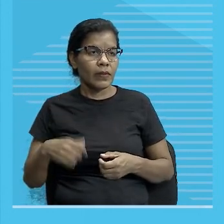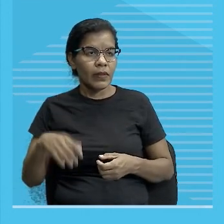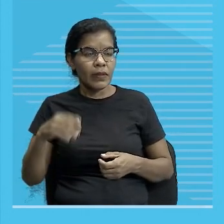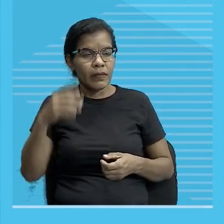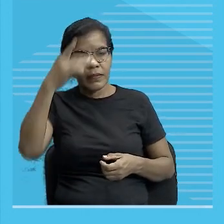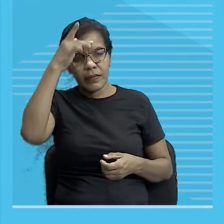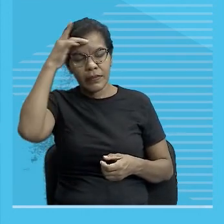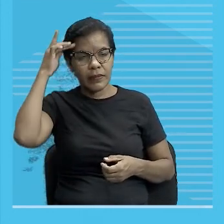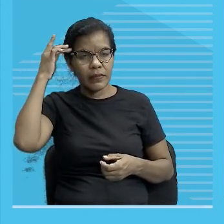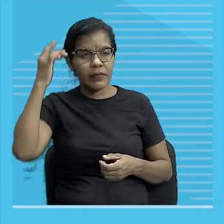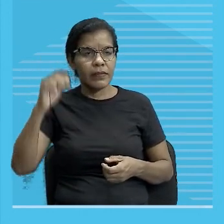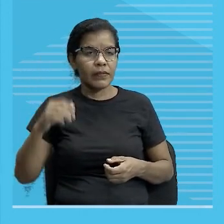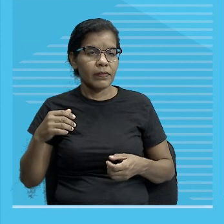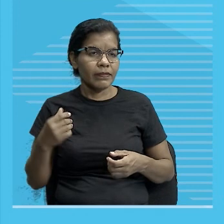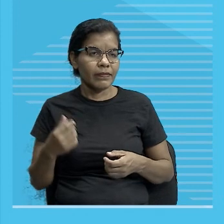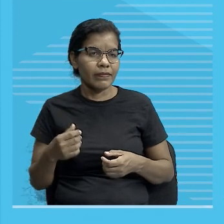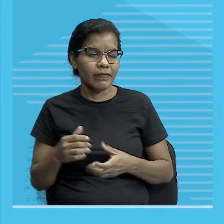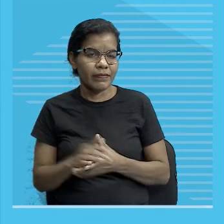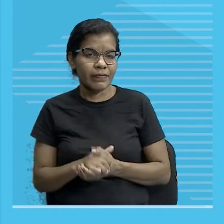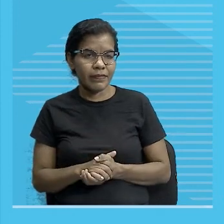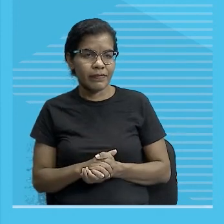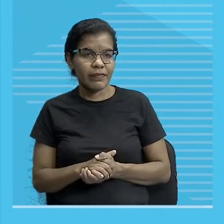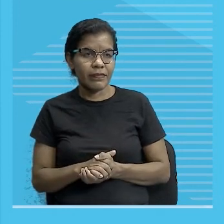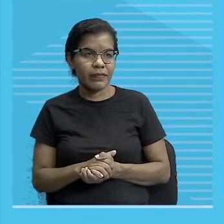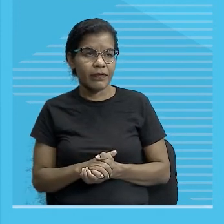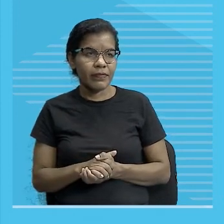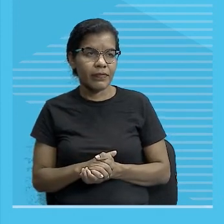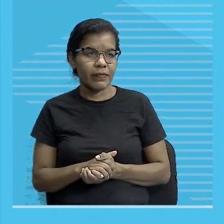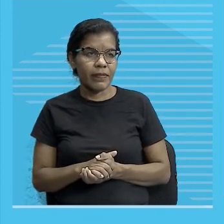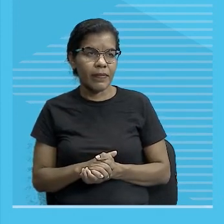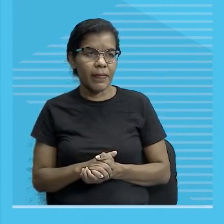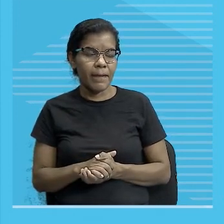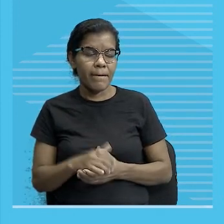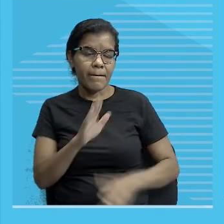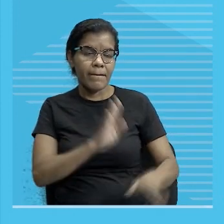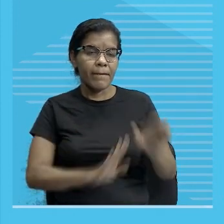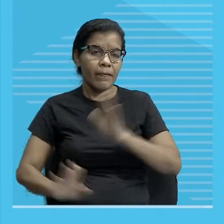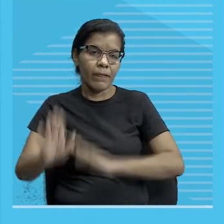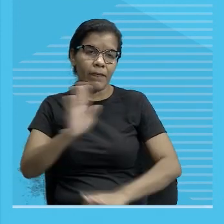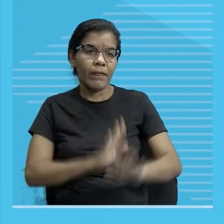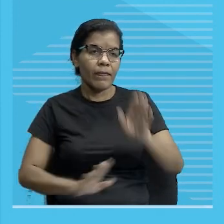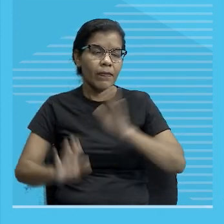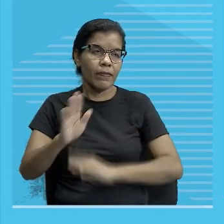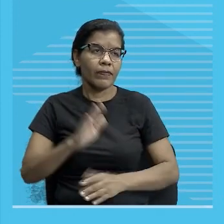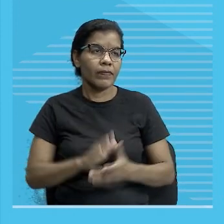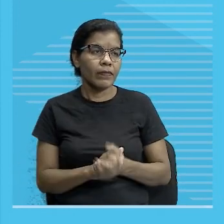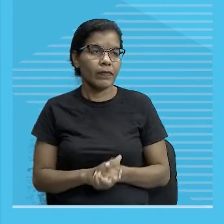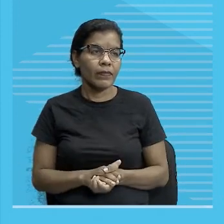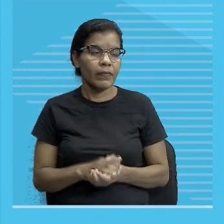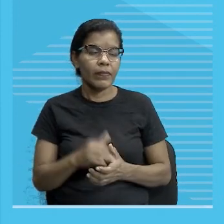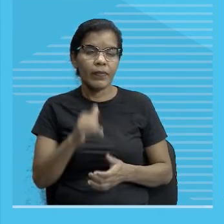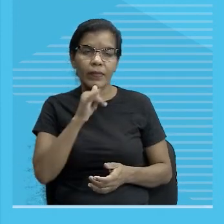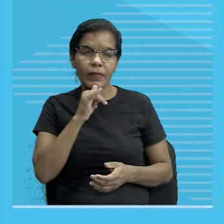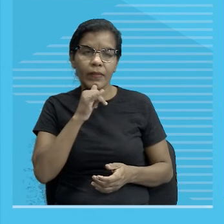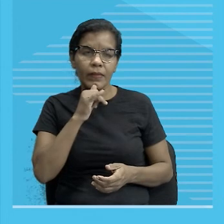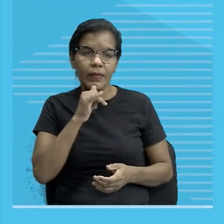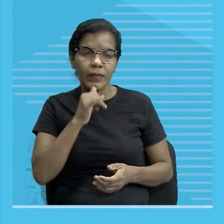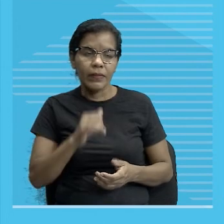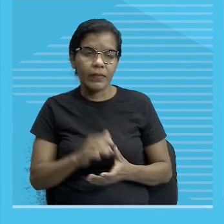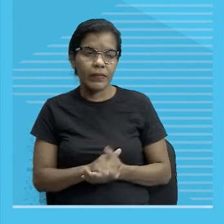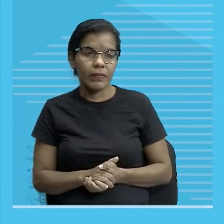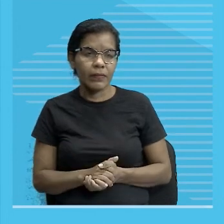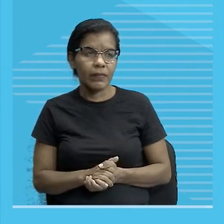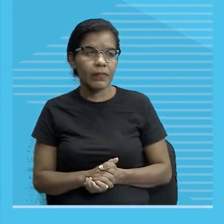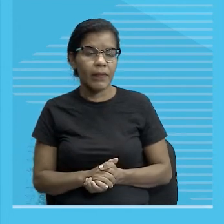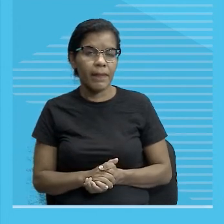que tá firme e forte. Não, muita calma nessa hora. Cuidado, tá? Então, é um exemplo claro de situação